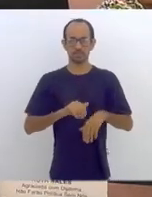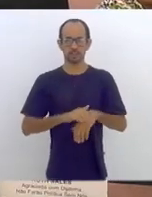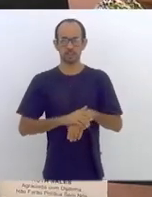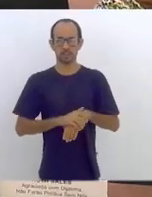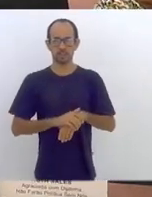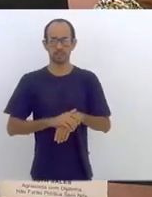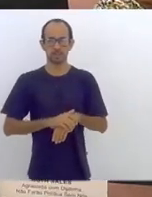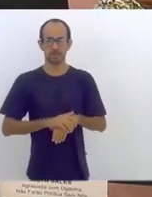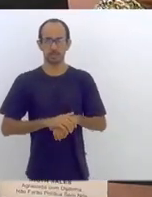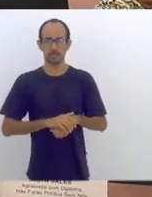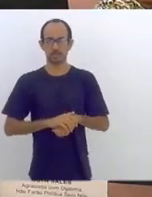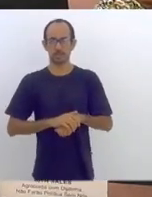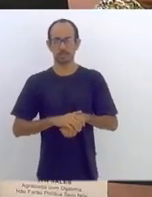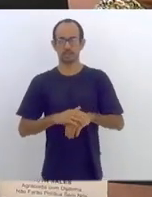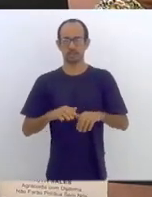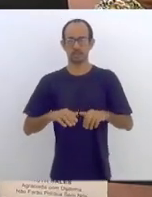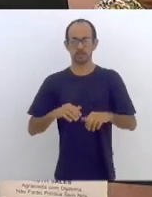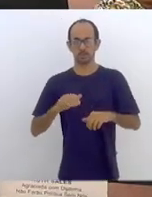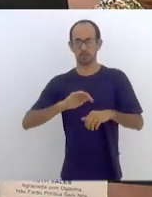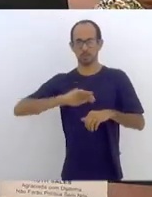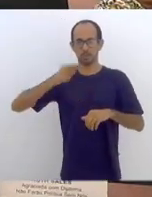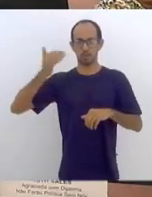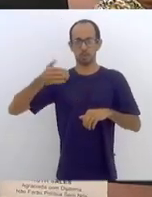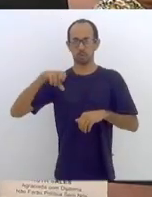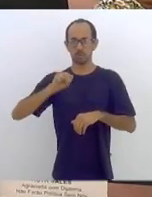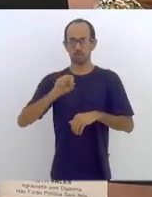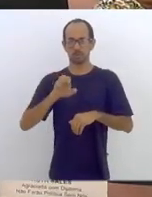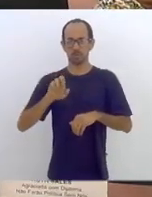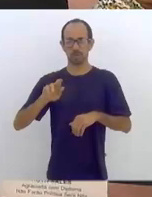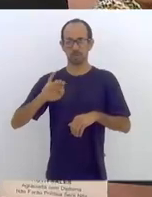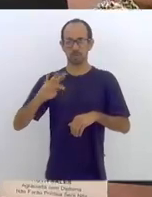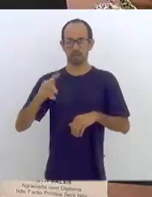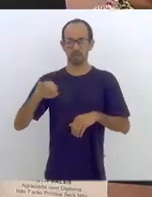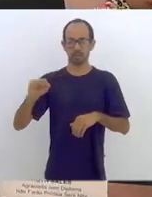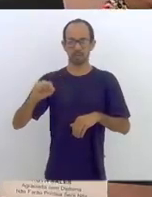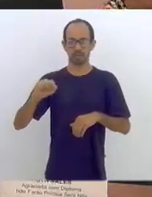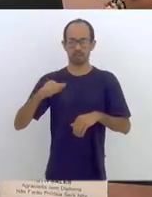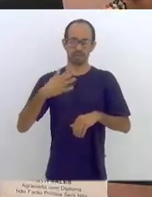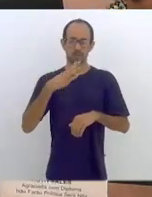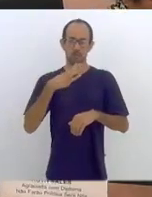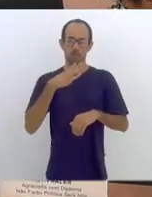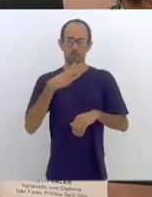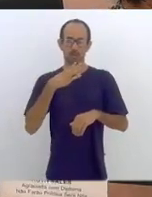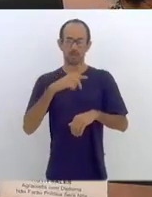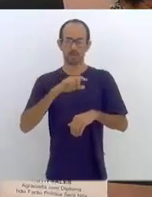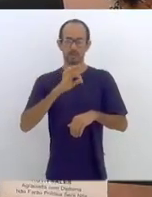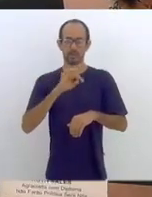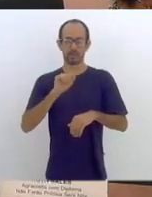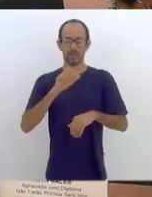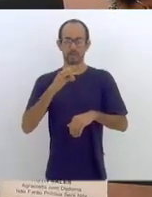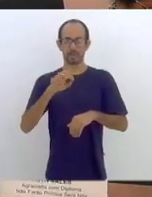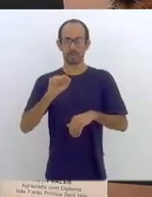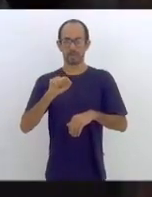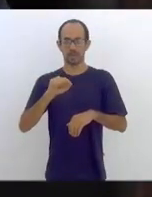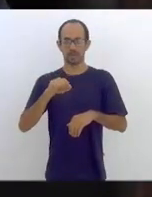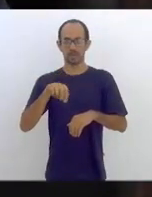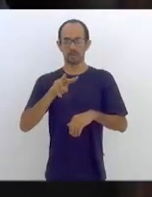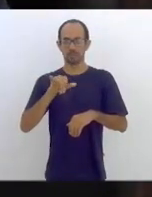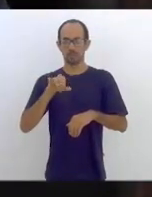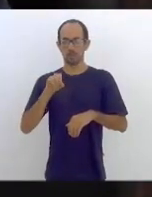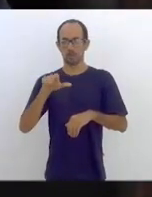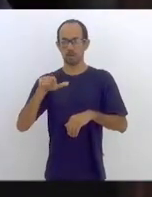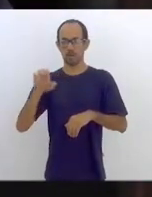Tem alguém da Serrinha, então o Morro da Serrinha inteira, né, conhece Taata Biolê. Então, nós estamos em Vaz